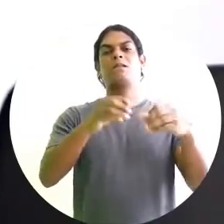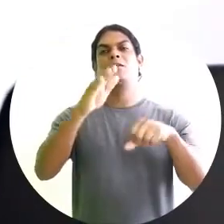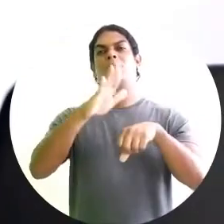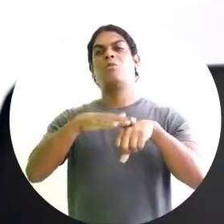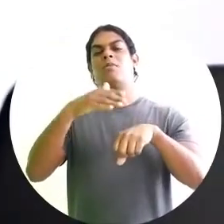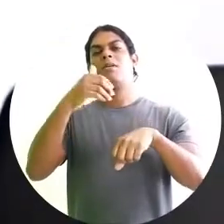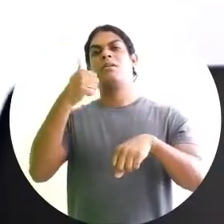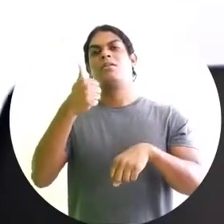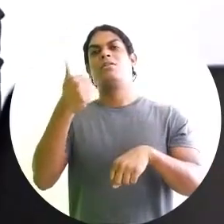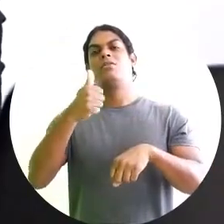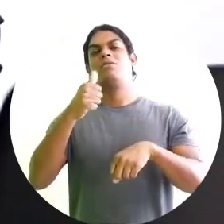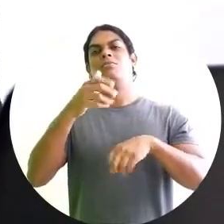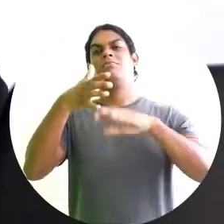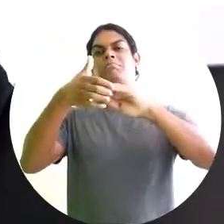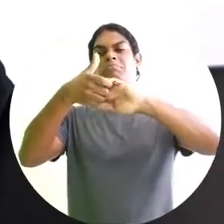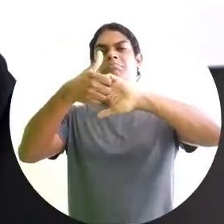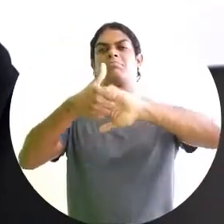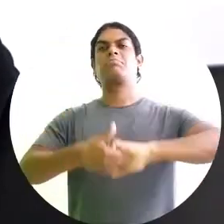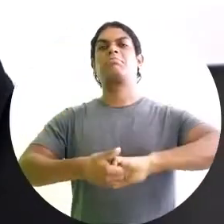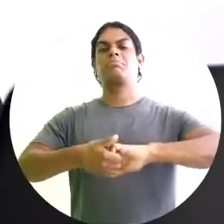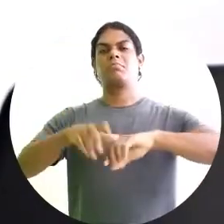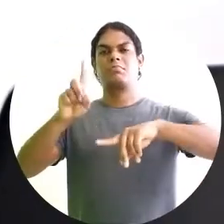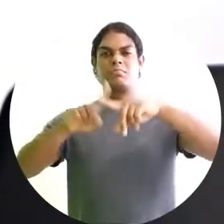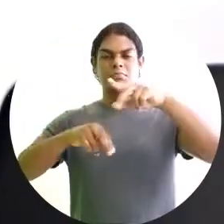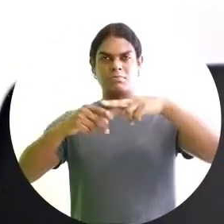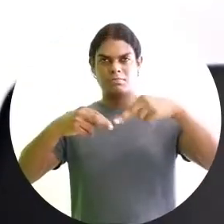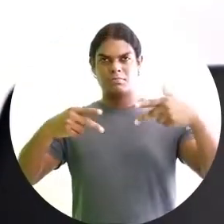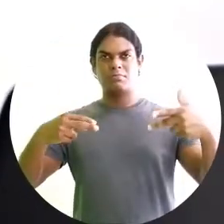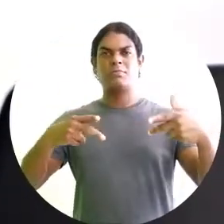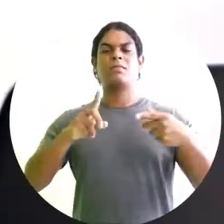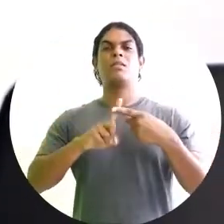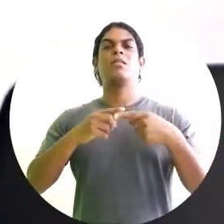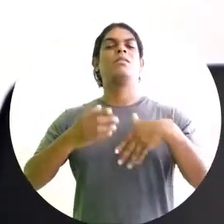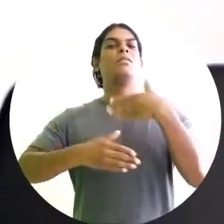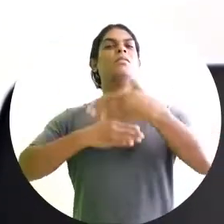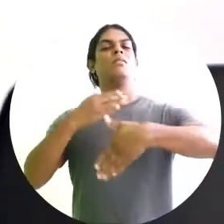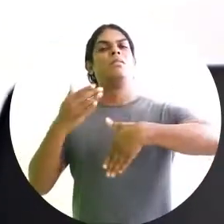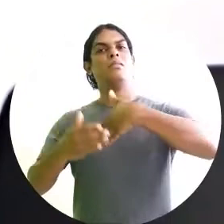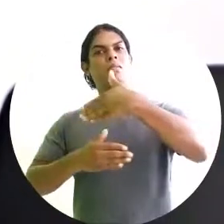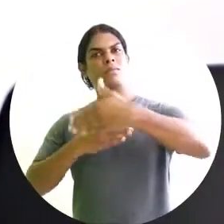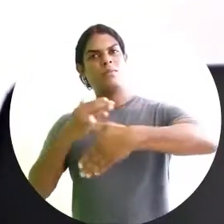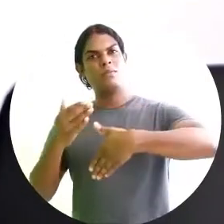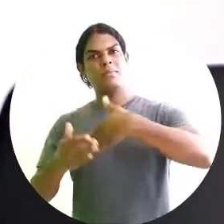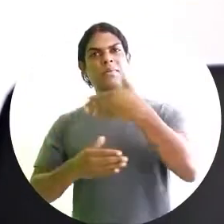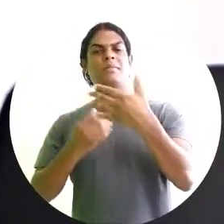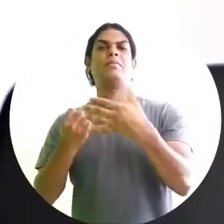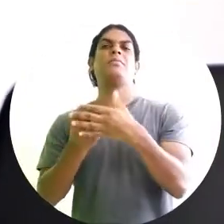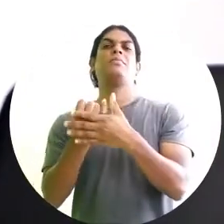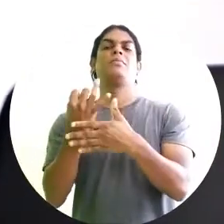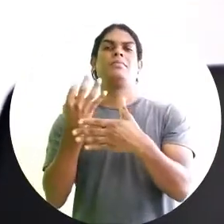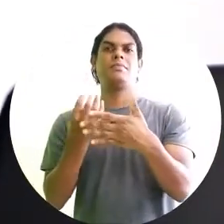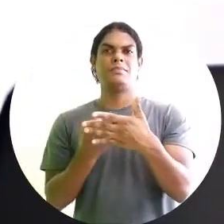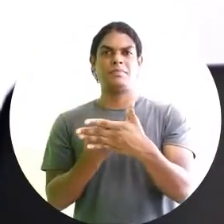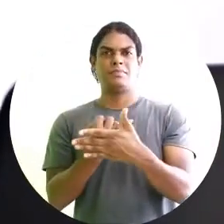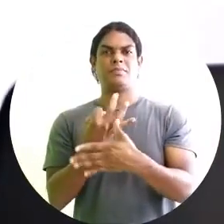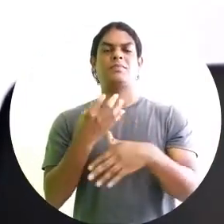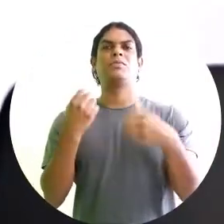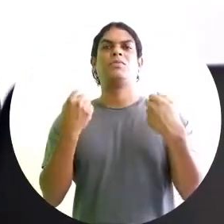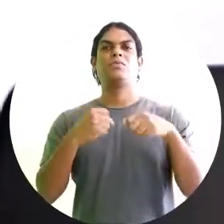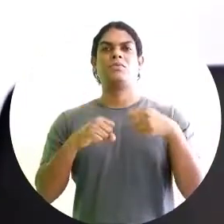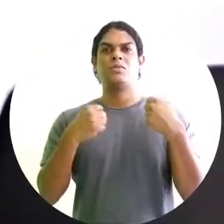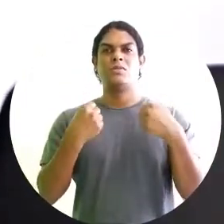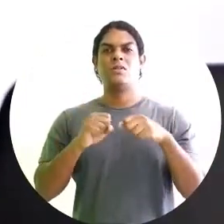de melhor qualidade, importação e de também desenvolvimento da linha de produção e de outros